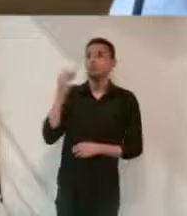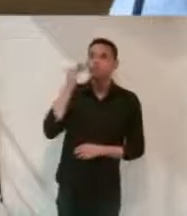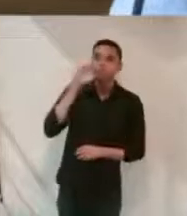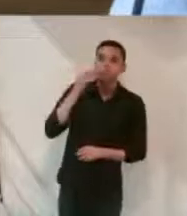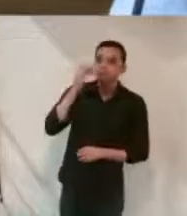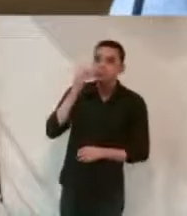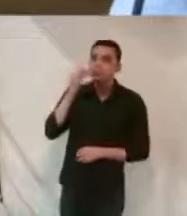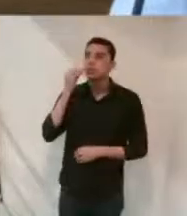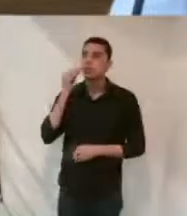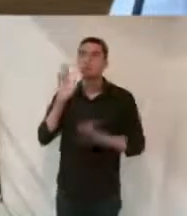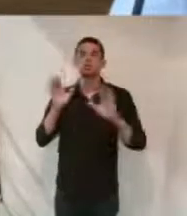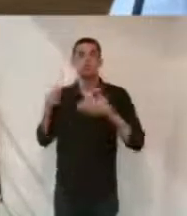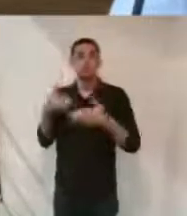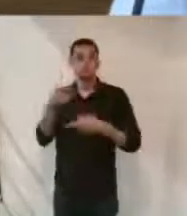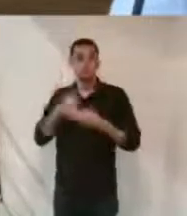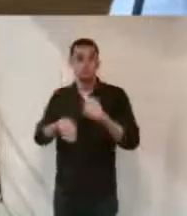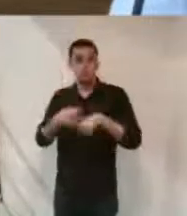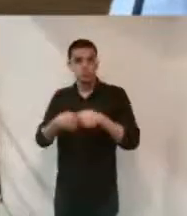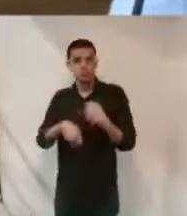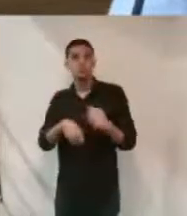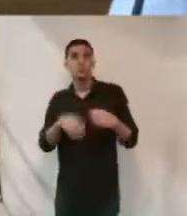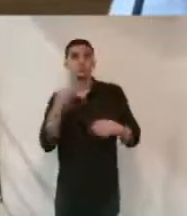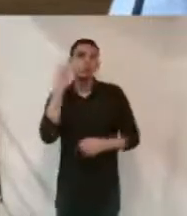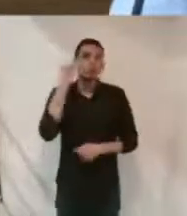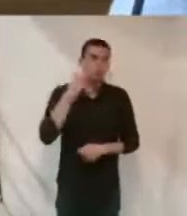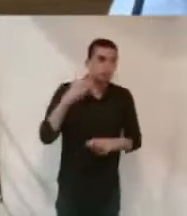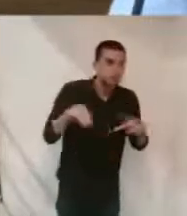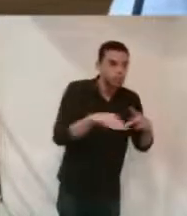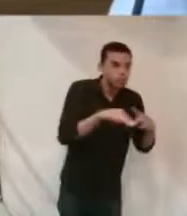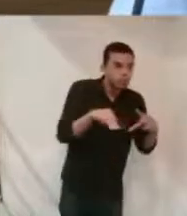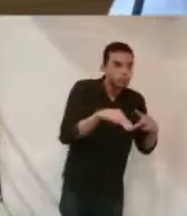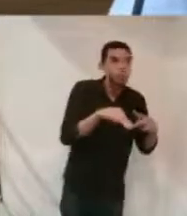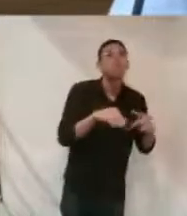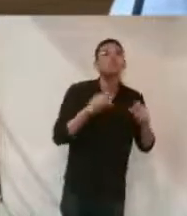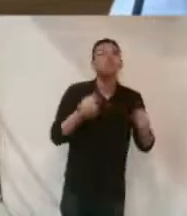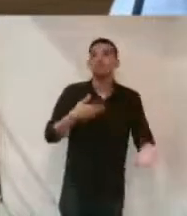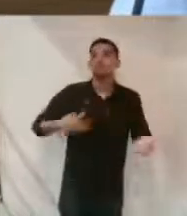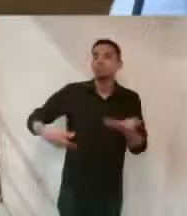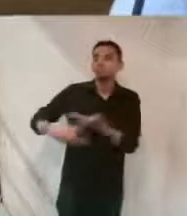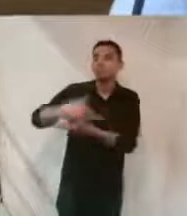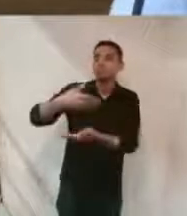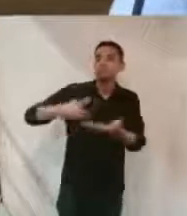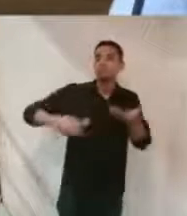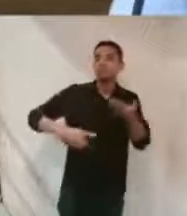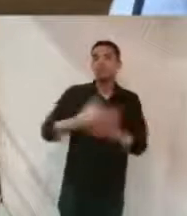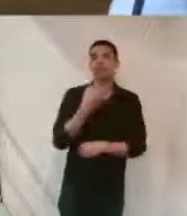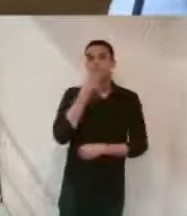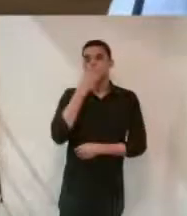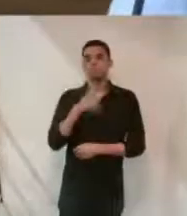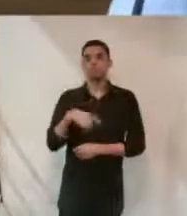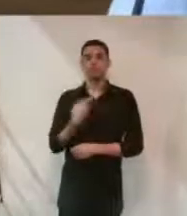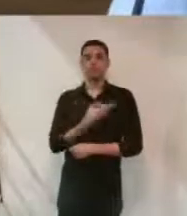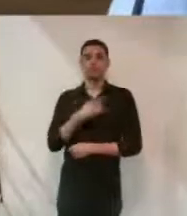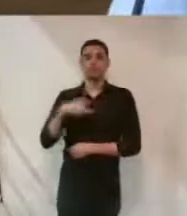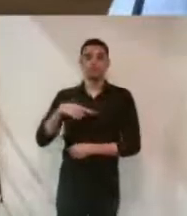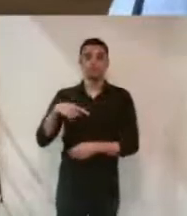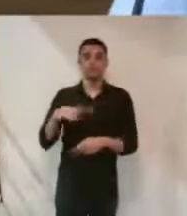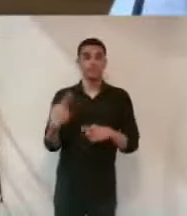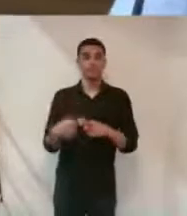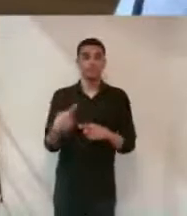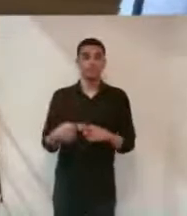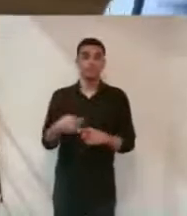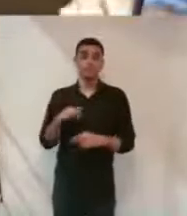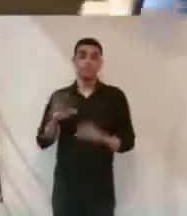só que não pode fazer o acordo de não persecução, não pode dirigir a política pública como a SEMAS,